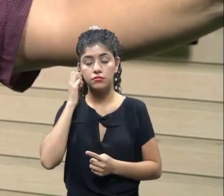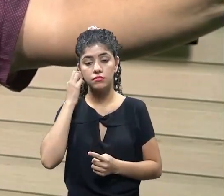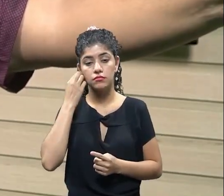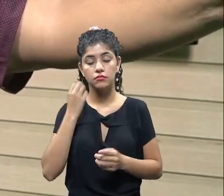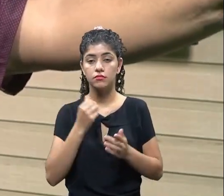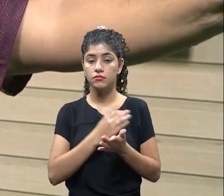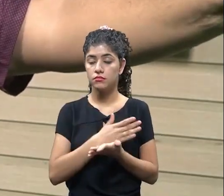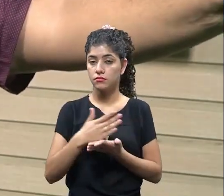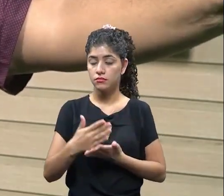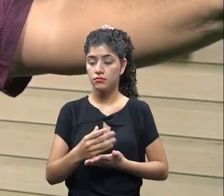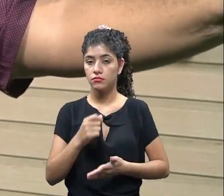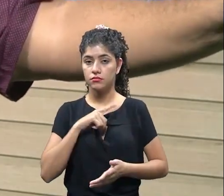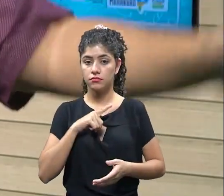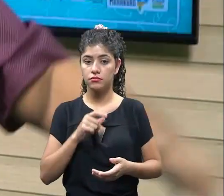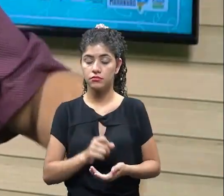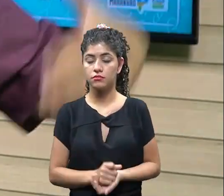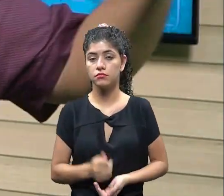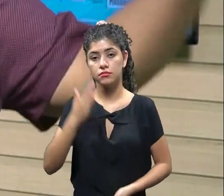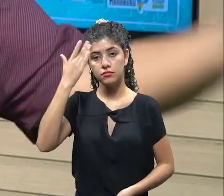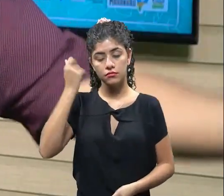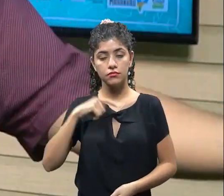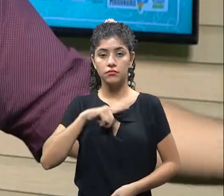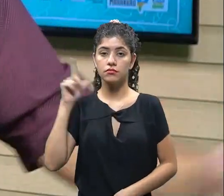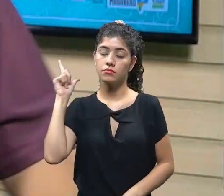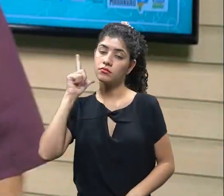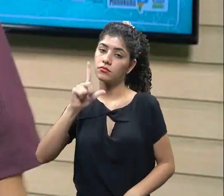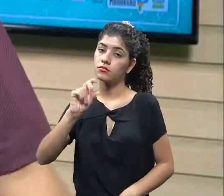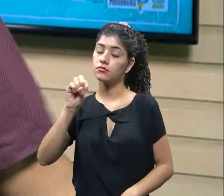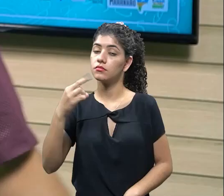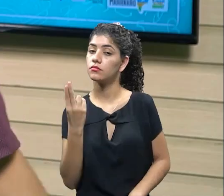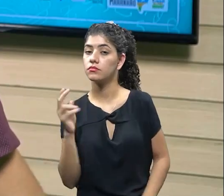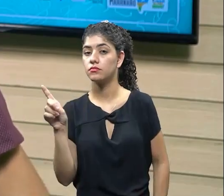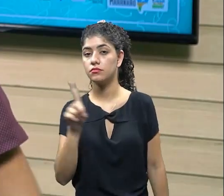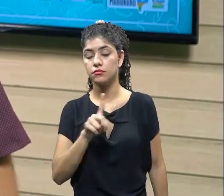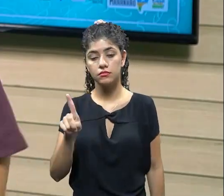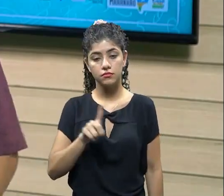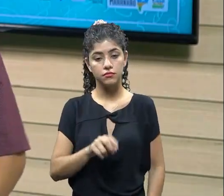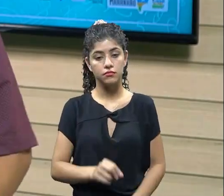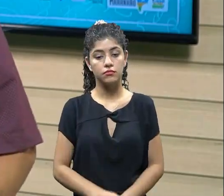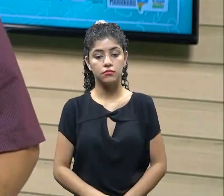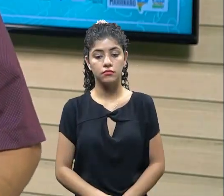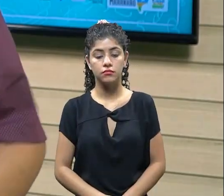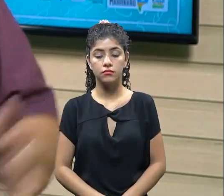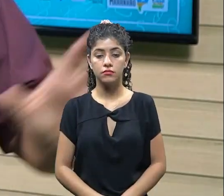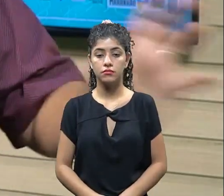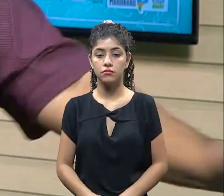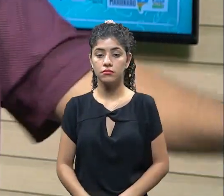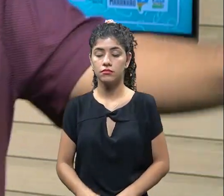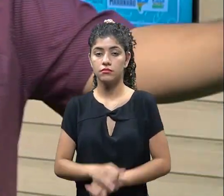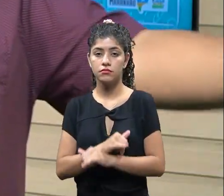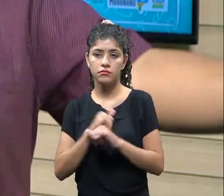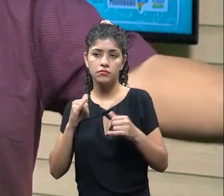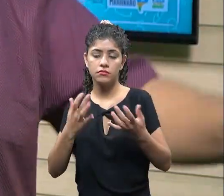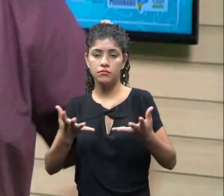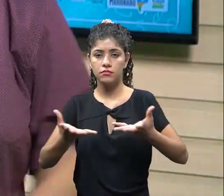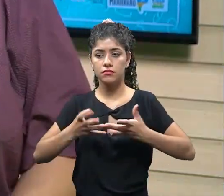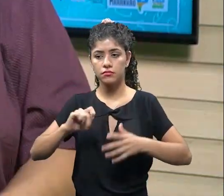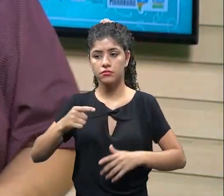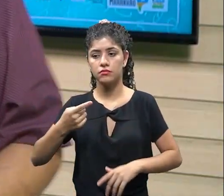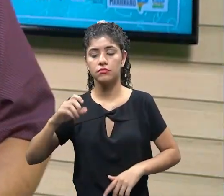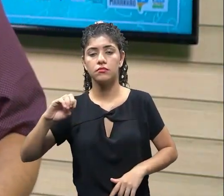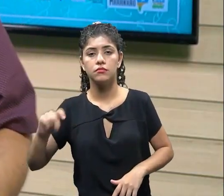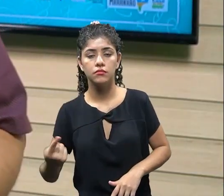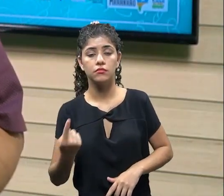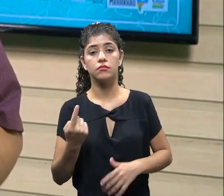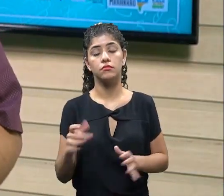inicial que eu estabeleci, para saber se eu consegui atingir ou não. Então, se eu chego assim, olha, eu quero chegar a 20 mil